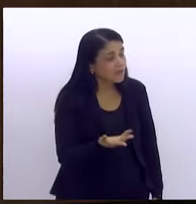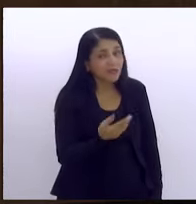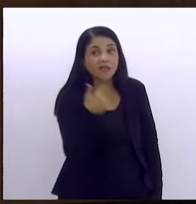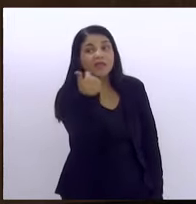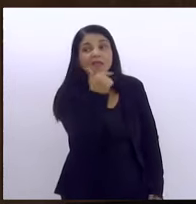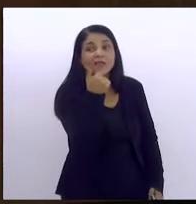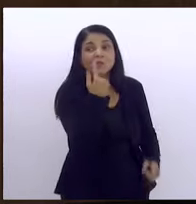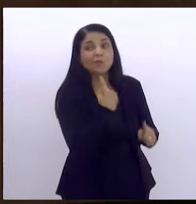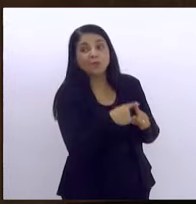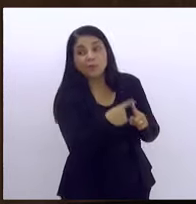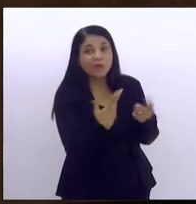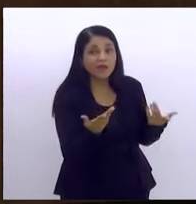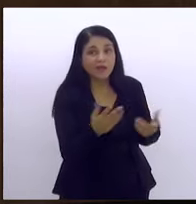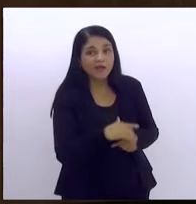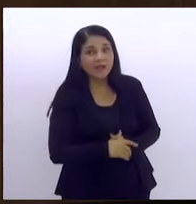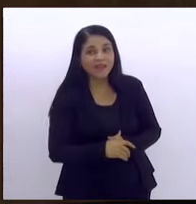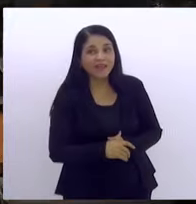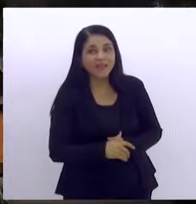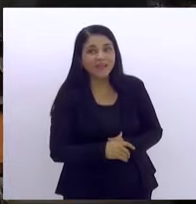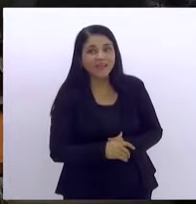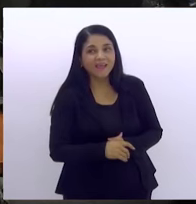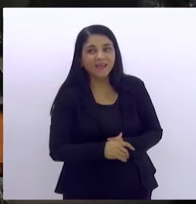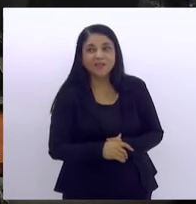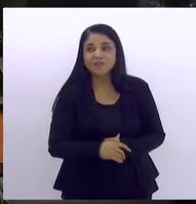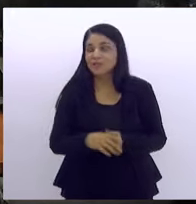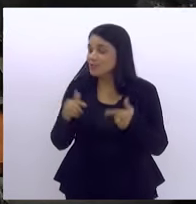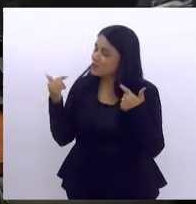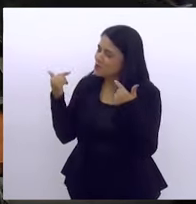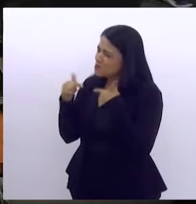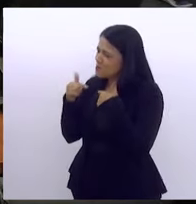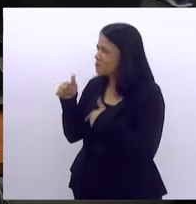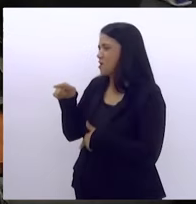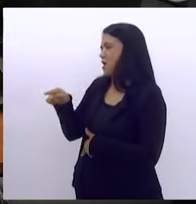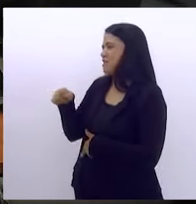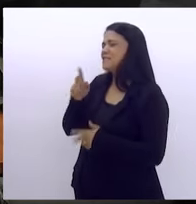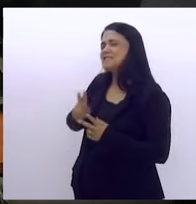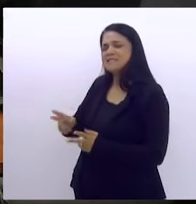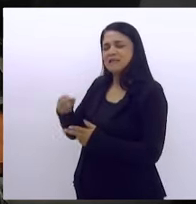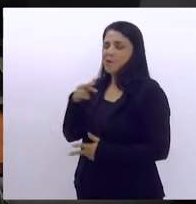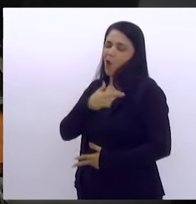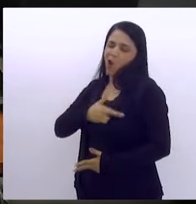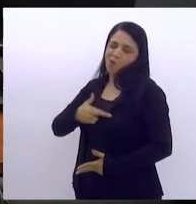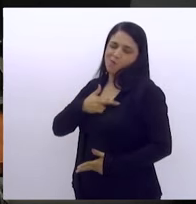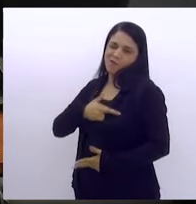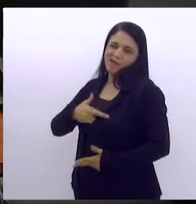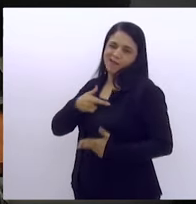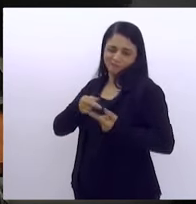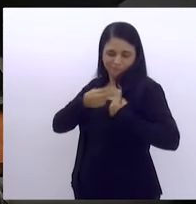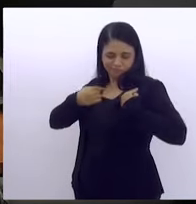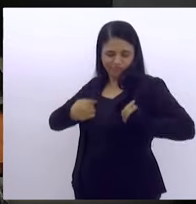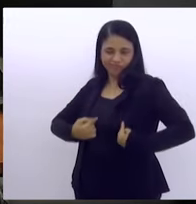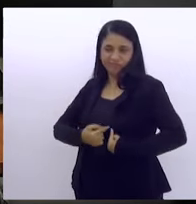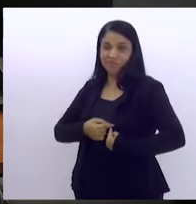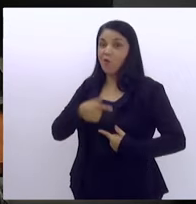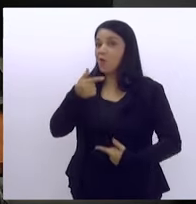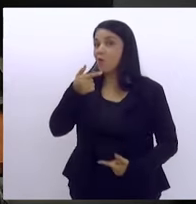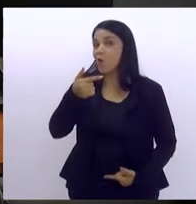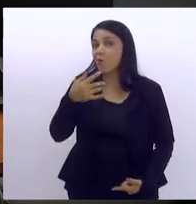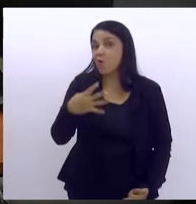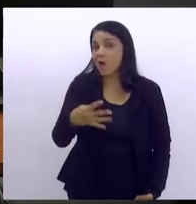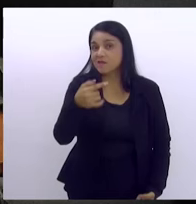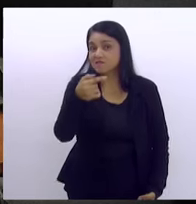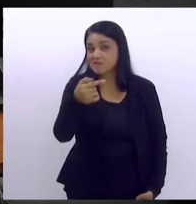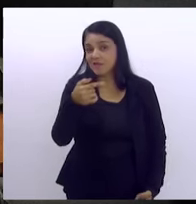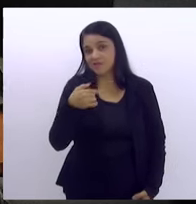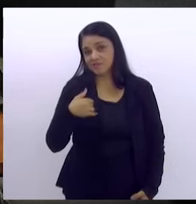rapaz? Por que você riu? Pela ordem, senhora presidenta. Eu ri porque ele é um eterno romântico. Isso é um homem romântico. 47 anos! Mas perde para